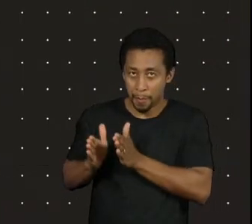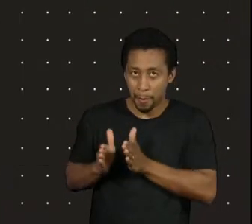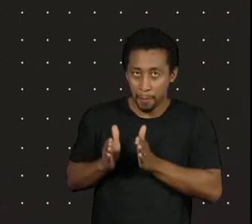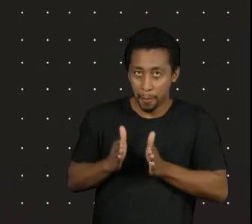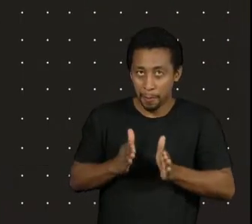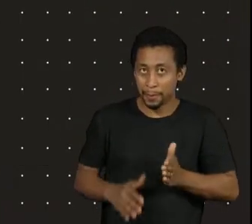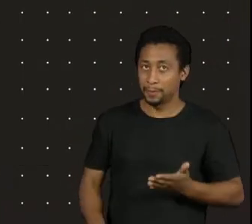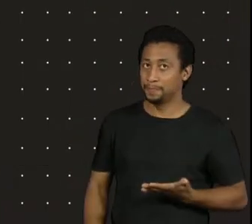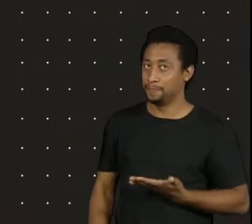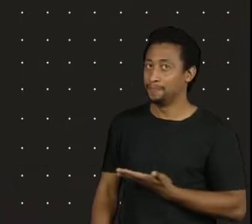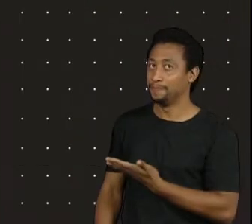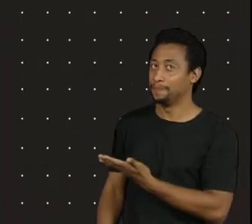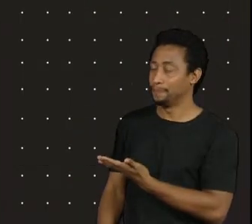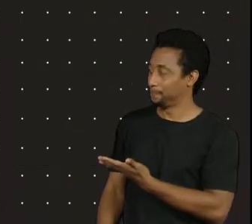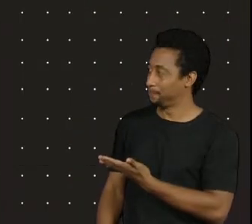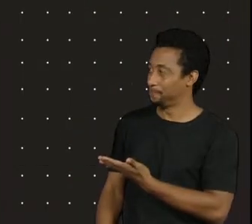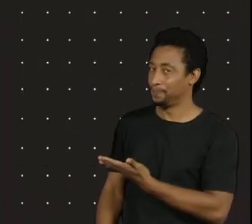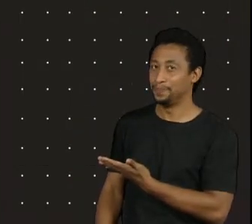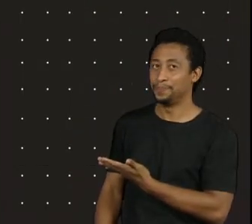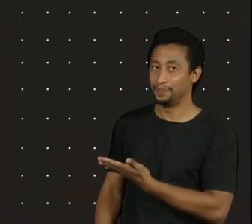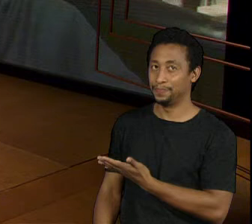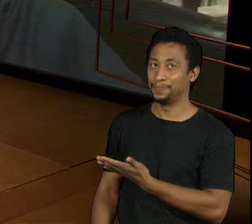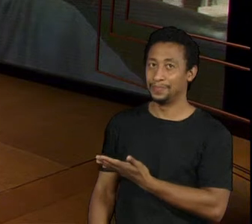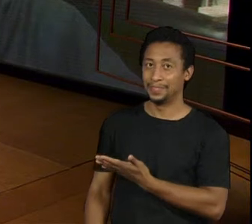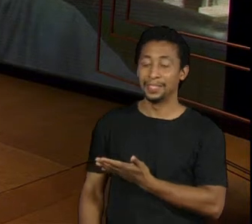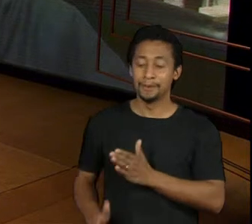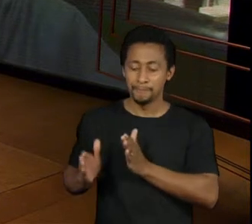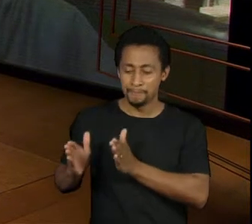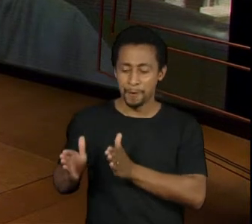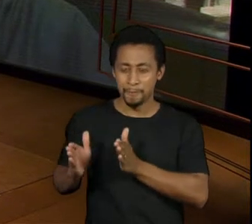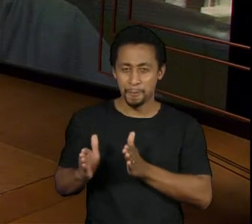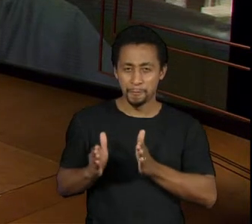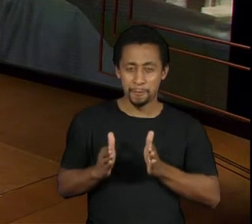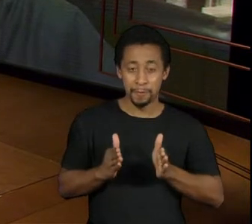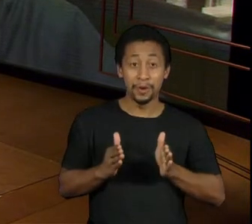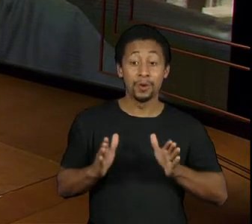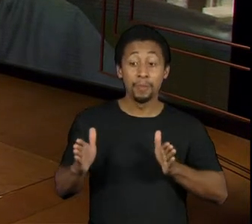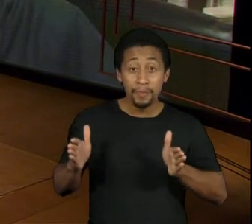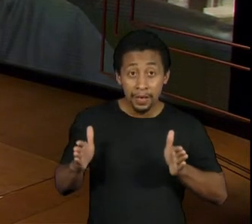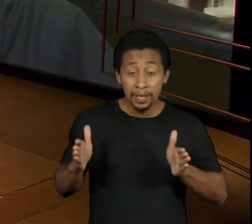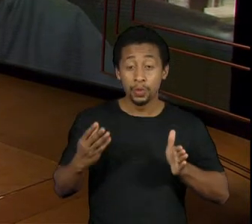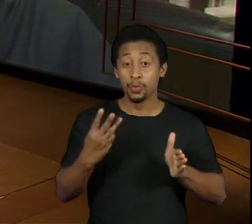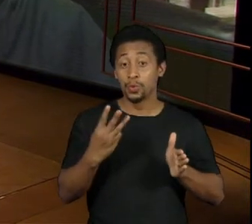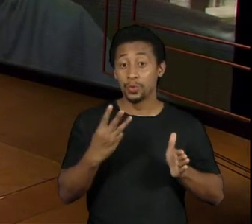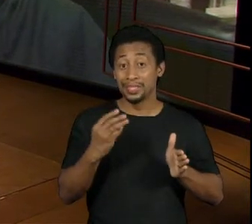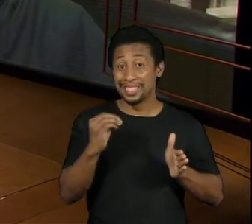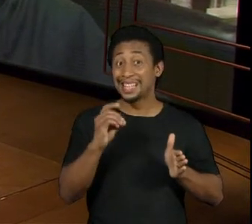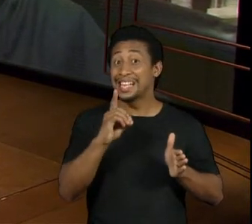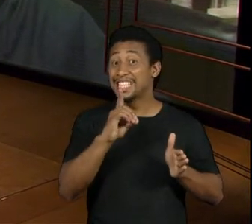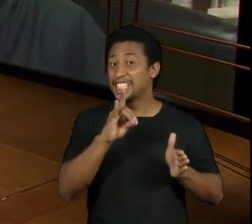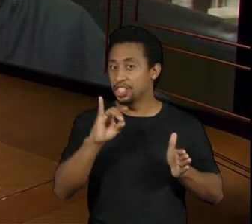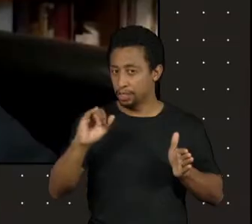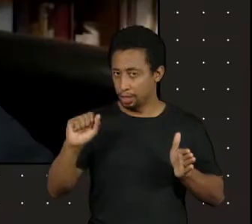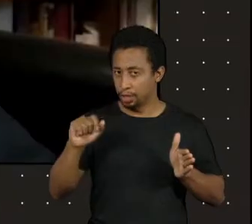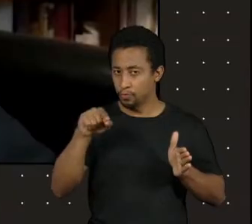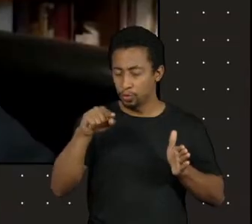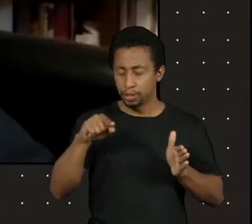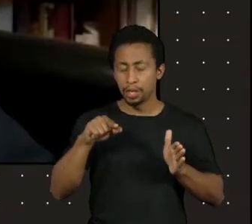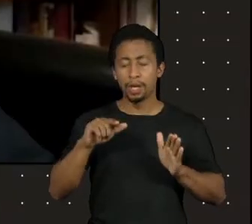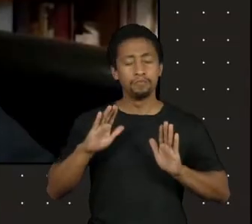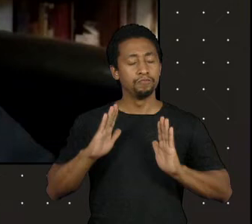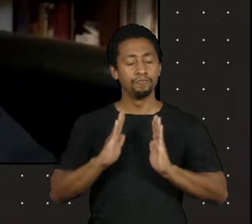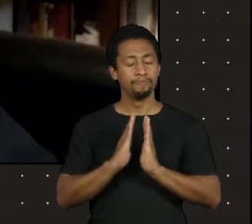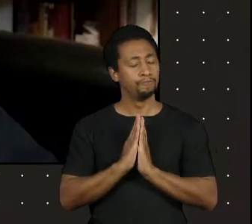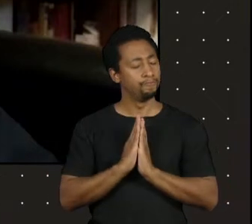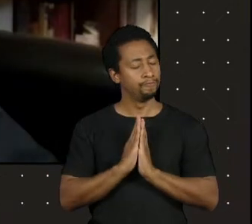Loyola, que é o fundador dos jesuítas, onde você passa 30 dias refletindo sobre a sua vida, sobre as questões do mundo, da